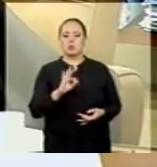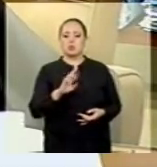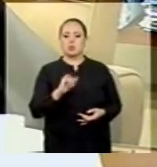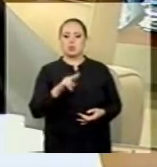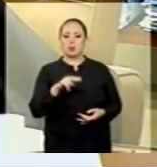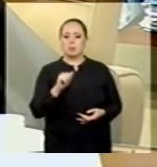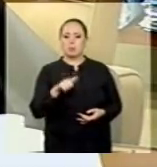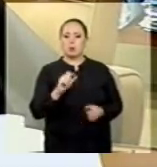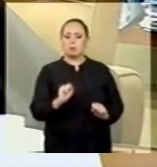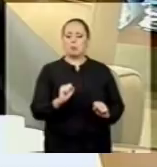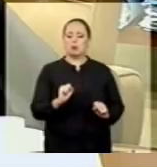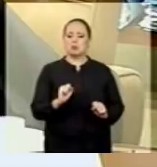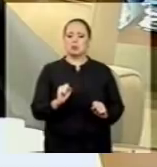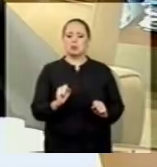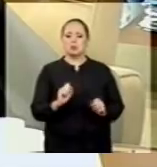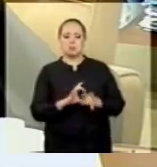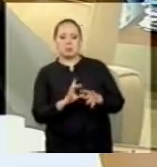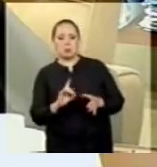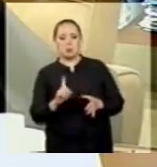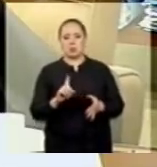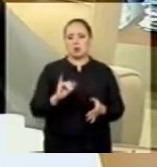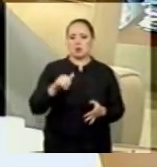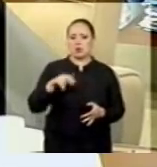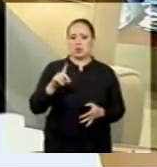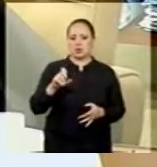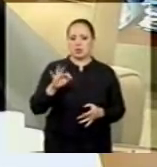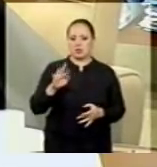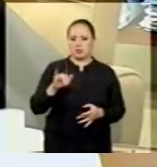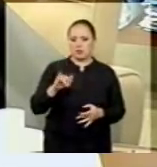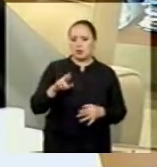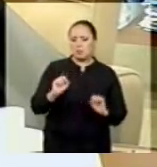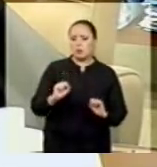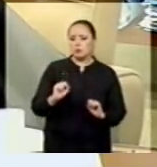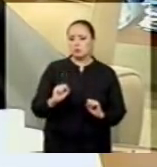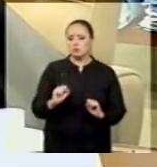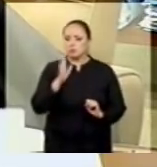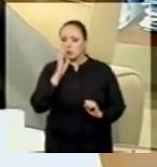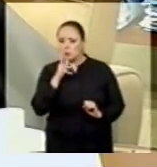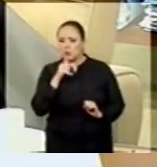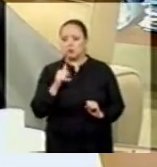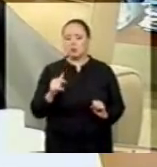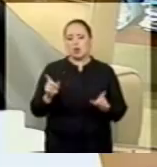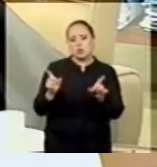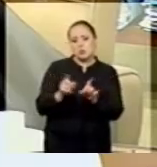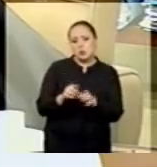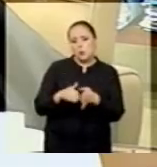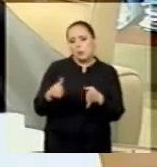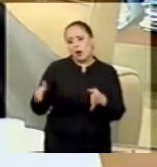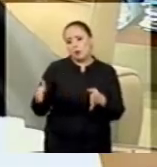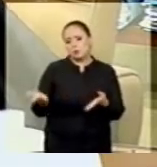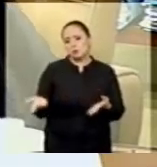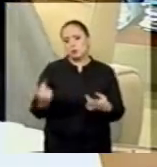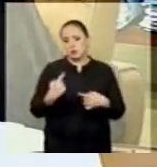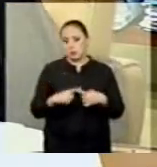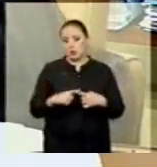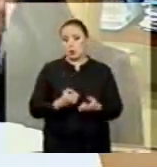um pedido ou outro na investigação, pode começar a dificultar, encurtar o prazo, por exemplo, das prorrogações, porque